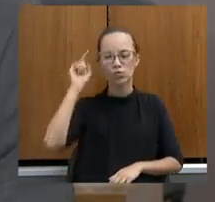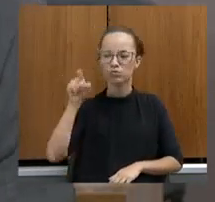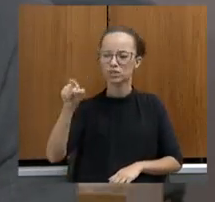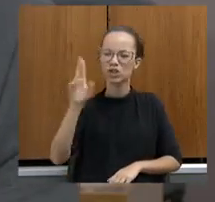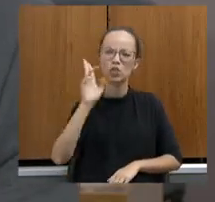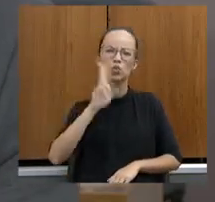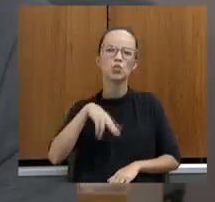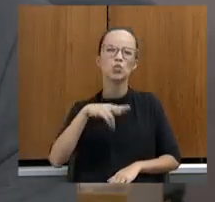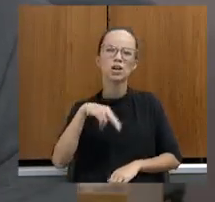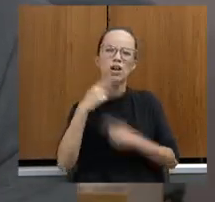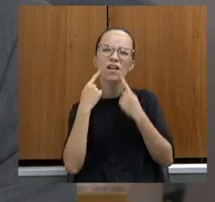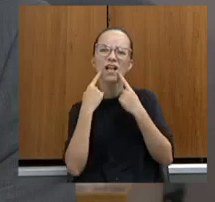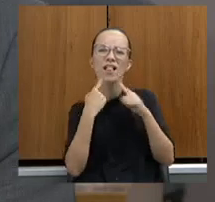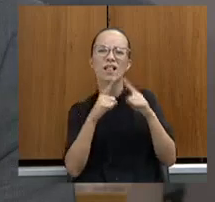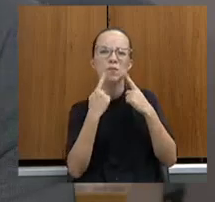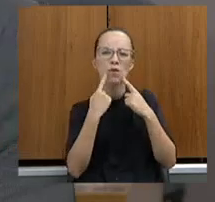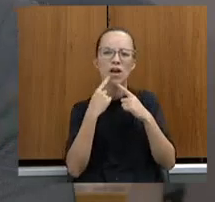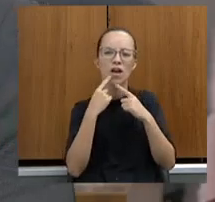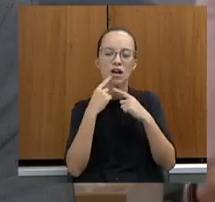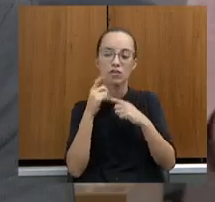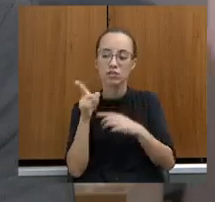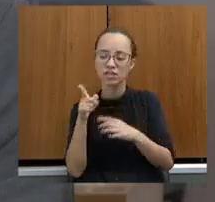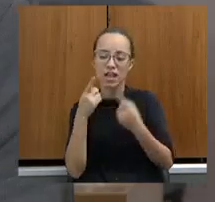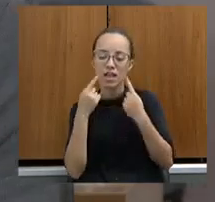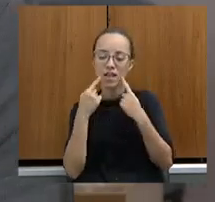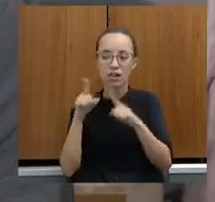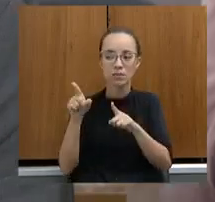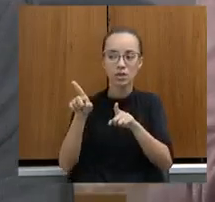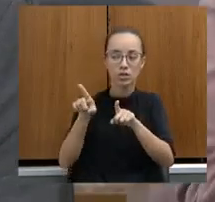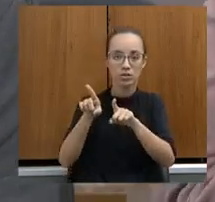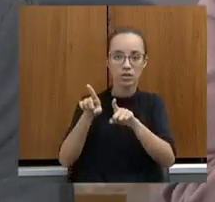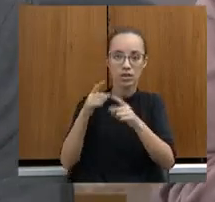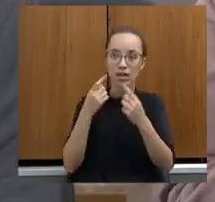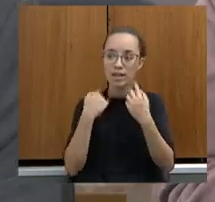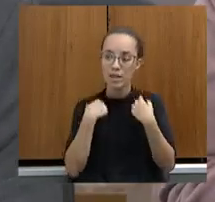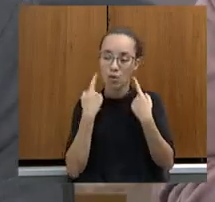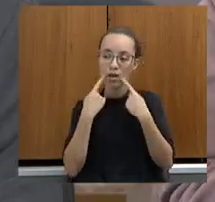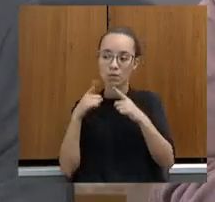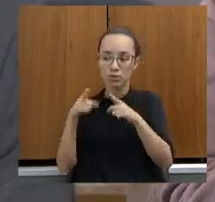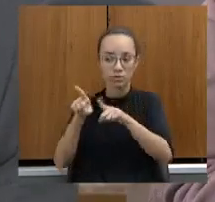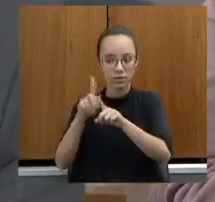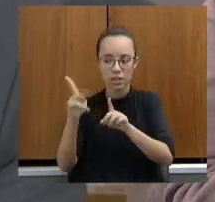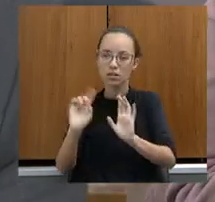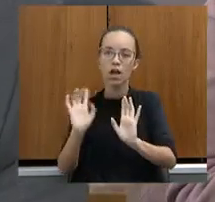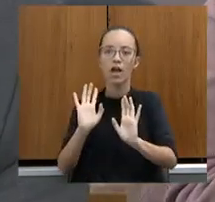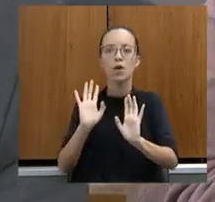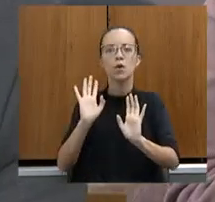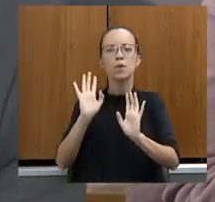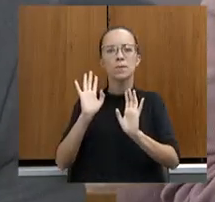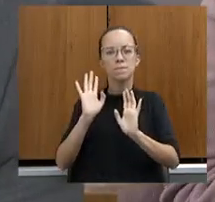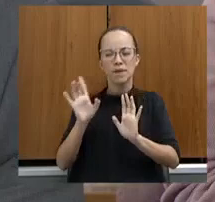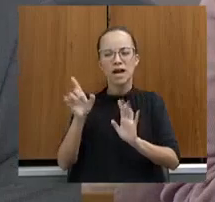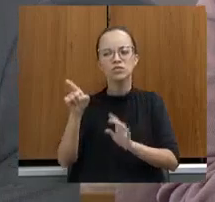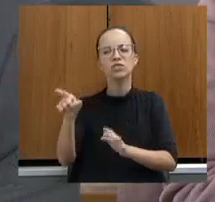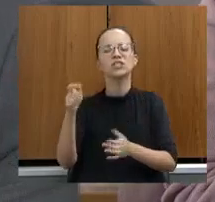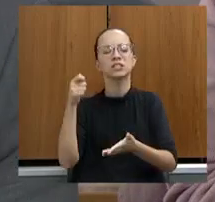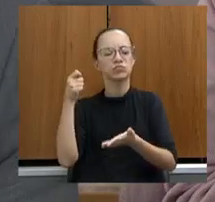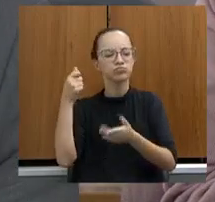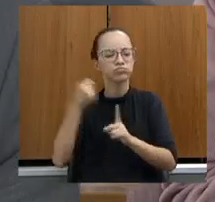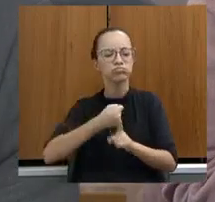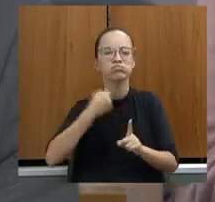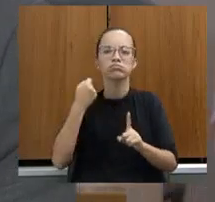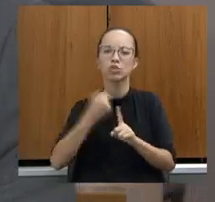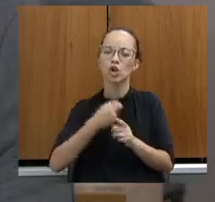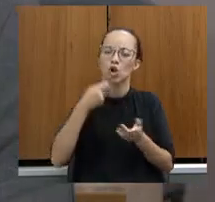um questionamento a sua parceria sua lealdade ao Governador Zema por outro lado também nunca deixou de defender as suas bandeiras de